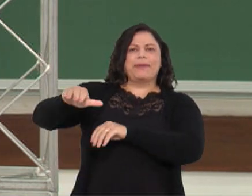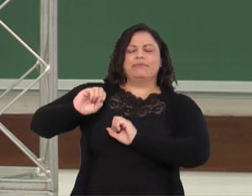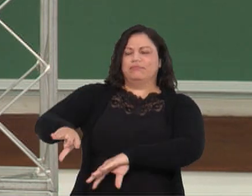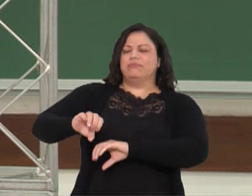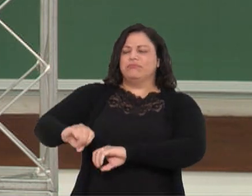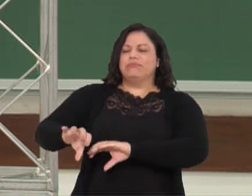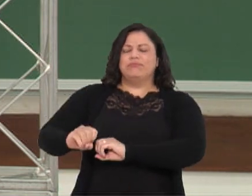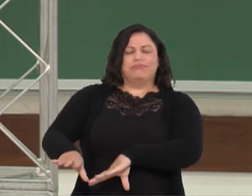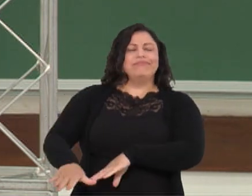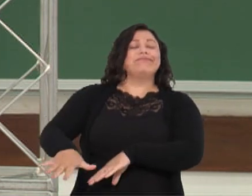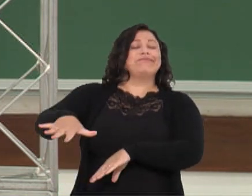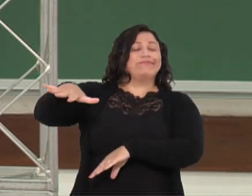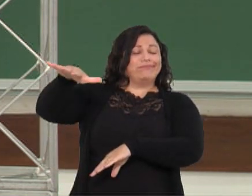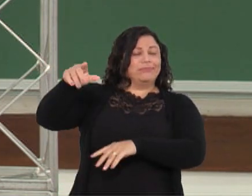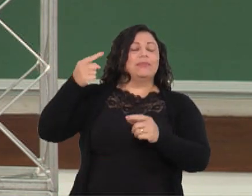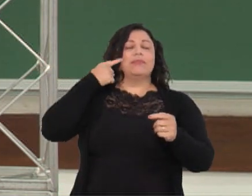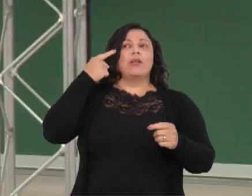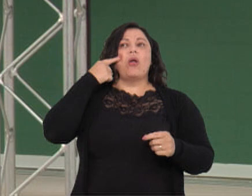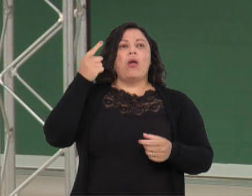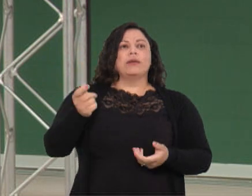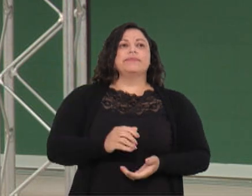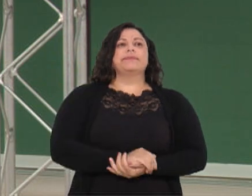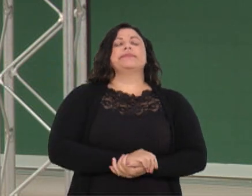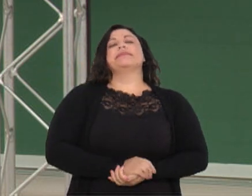pequenininha as coisas. Olha bem,